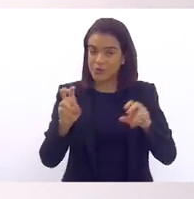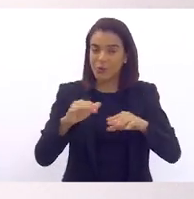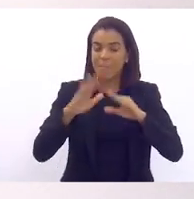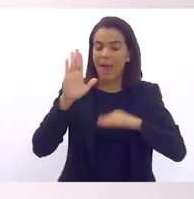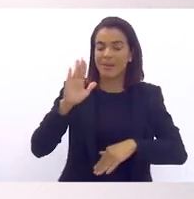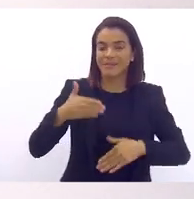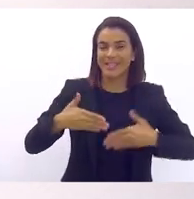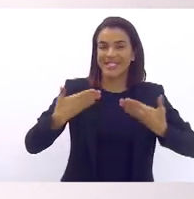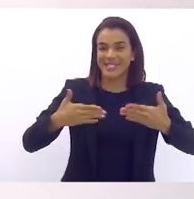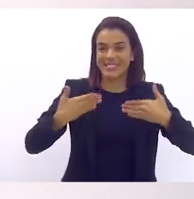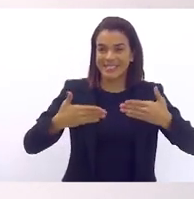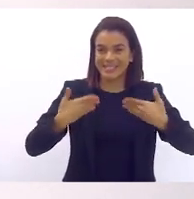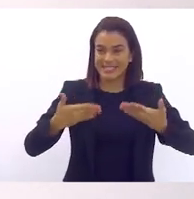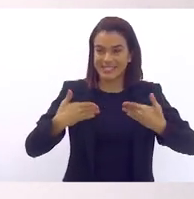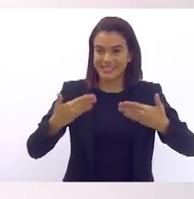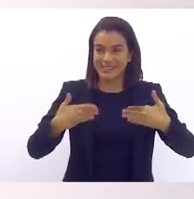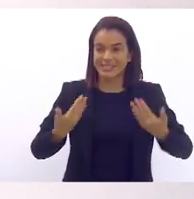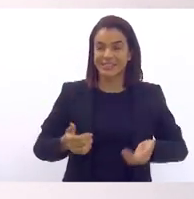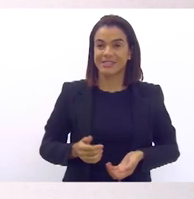né